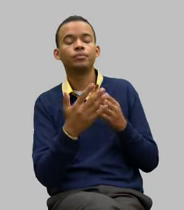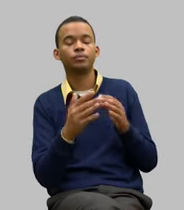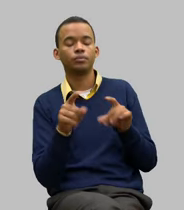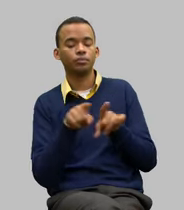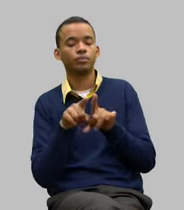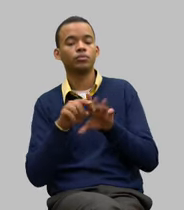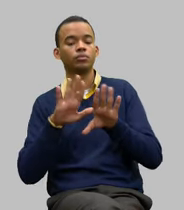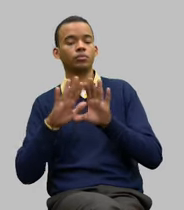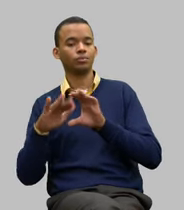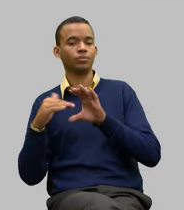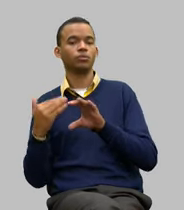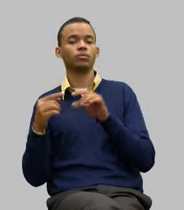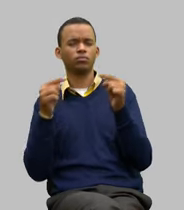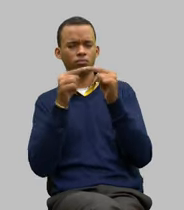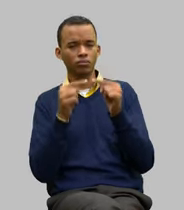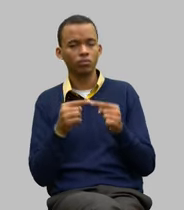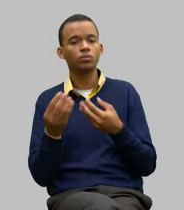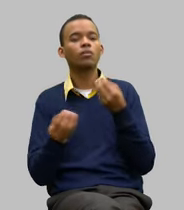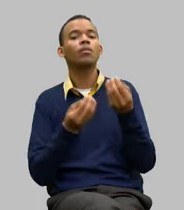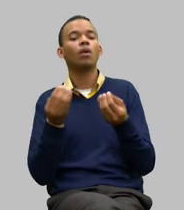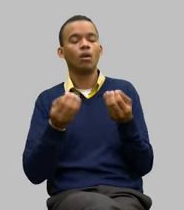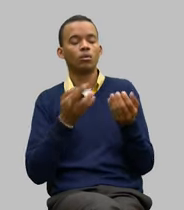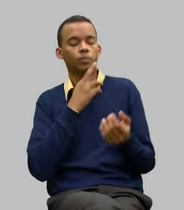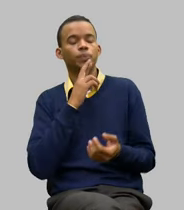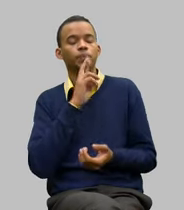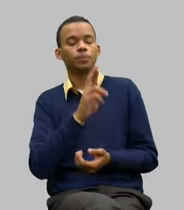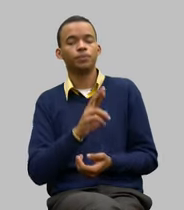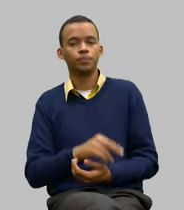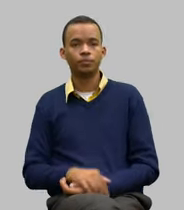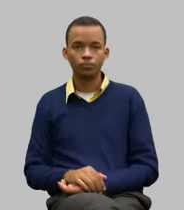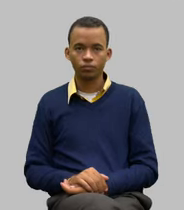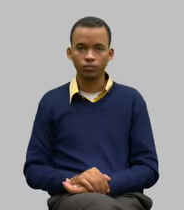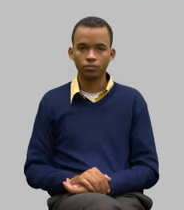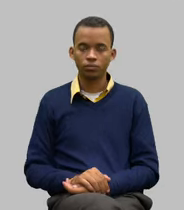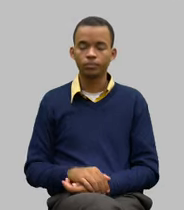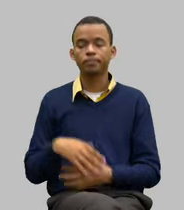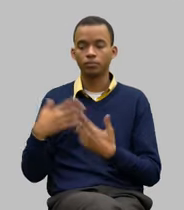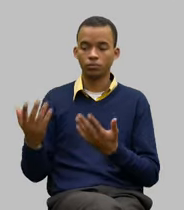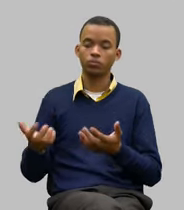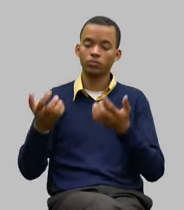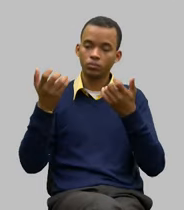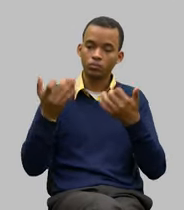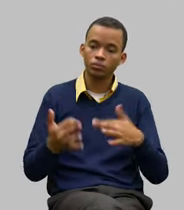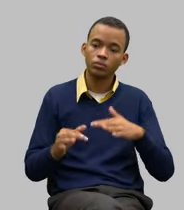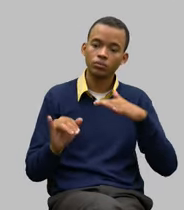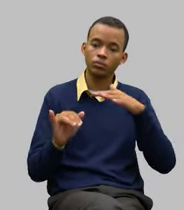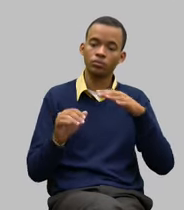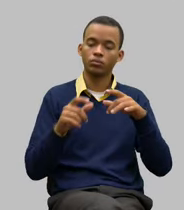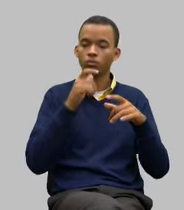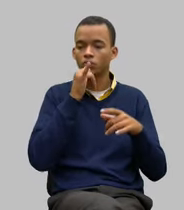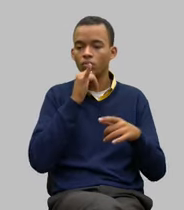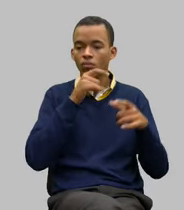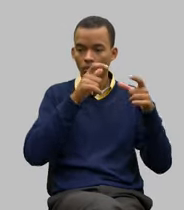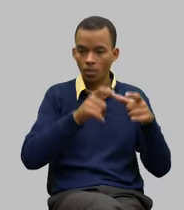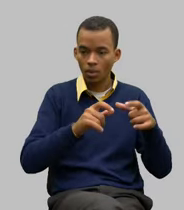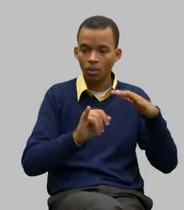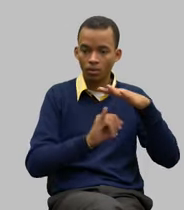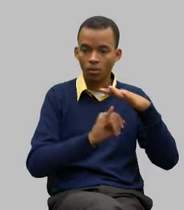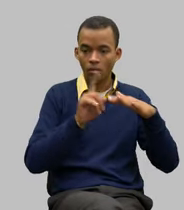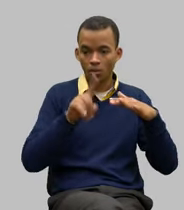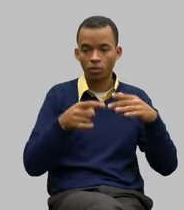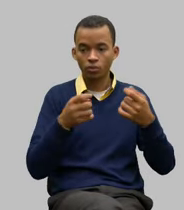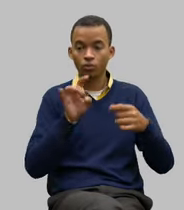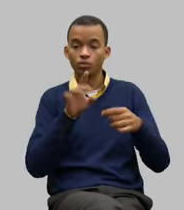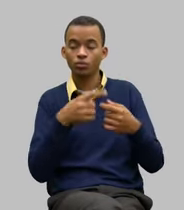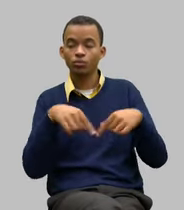excelente Deputado A ideia é quando você tem uma unidade que só é administrada vamos dizer dessa forma pelo parceiro eh